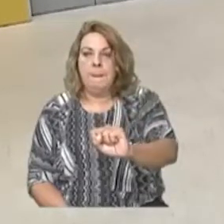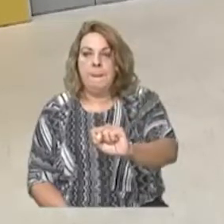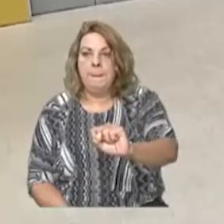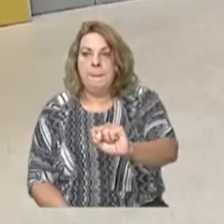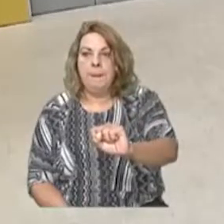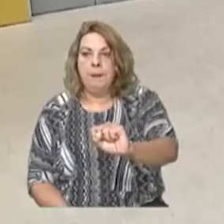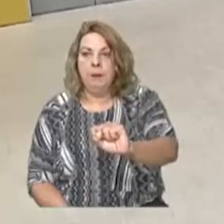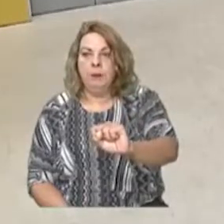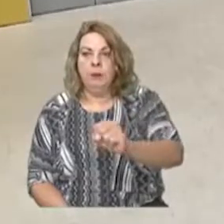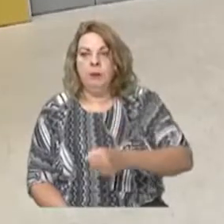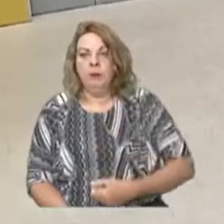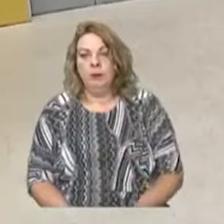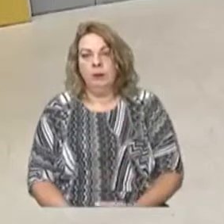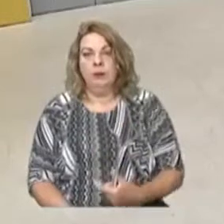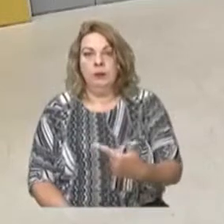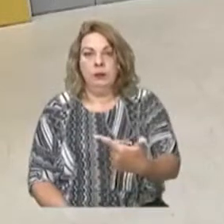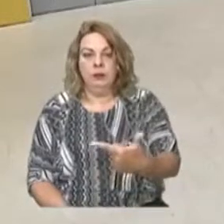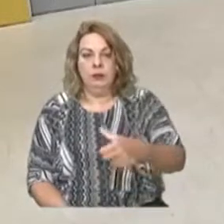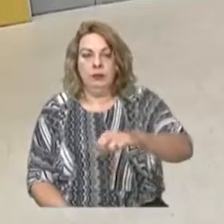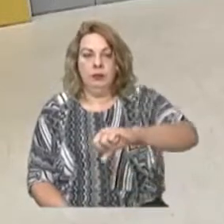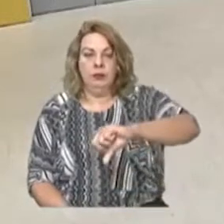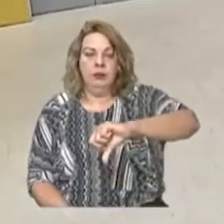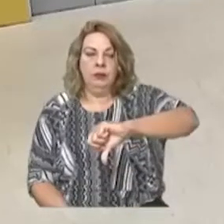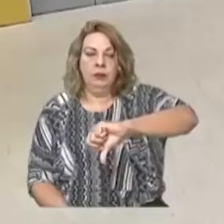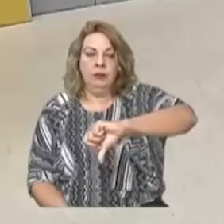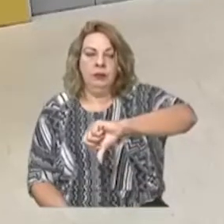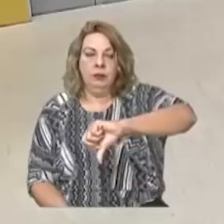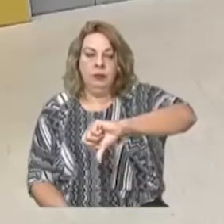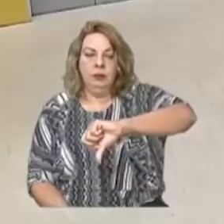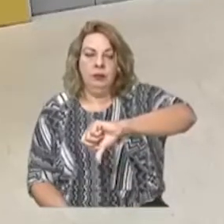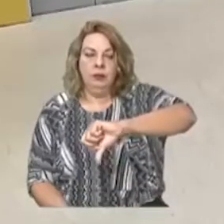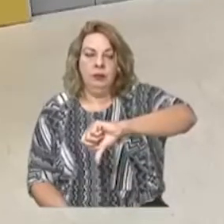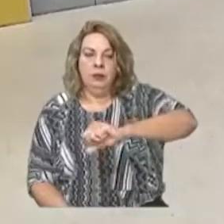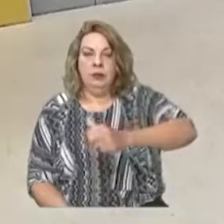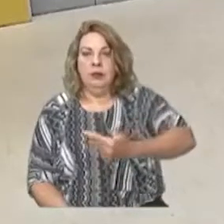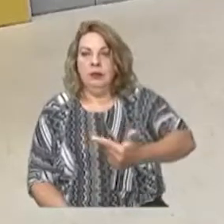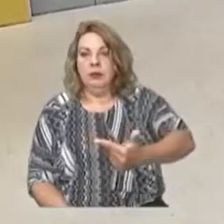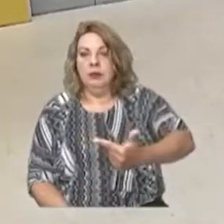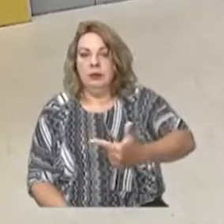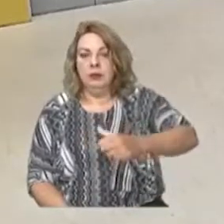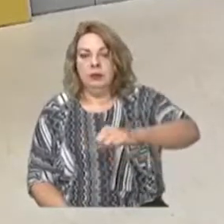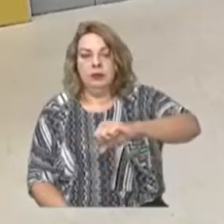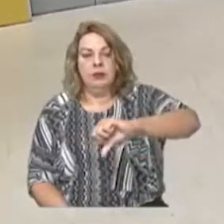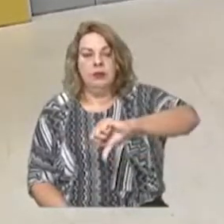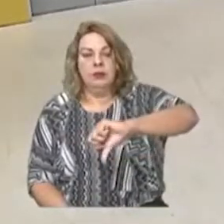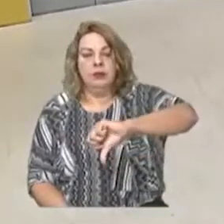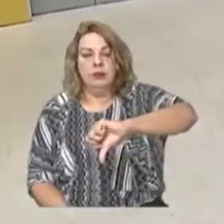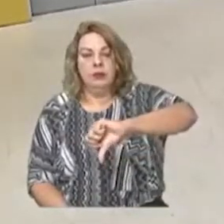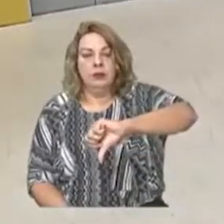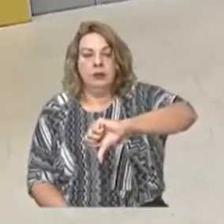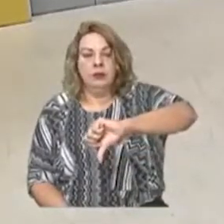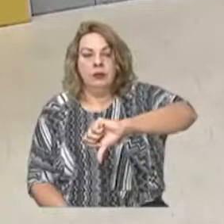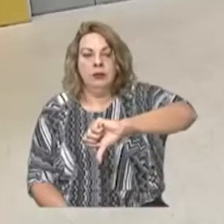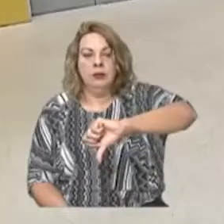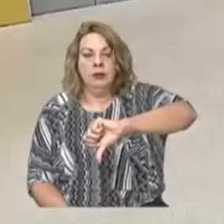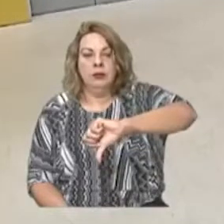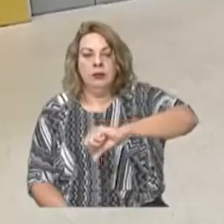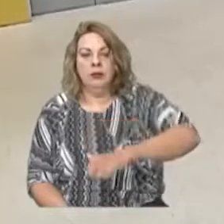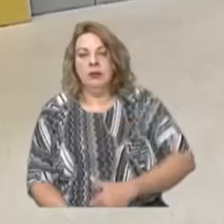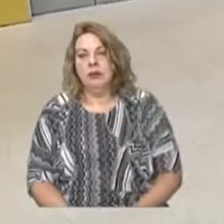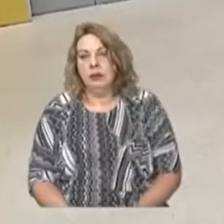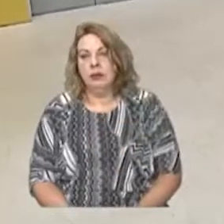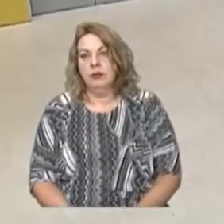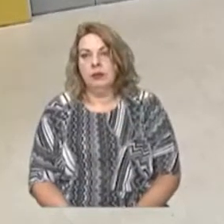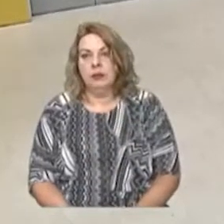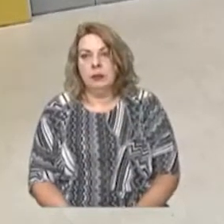Número 8 e 29, 29. Marque 29,